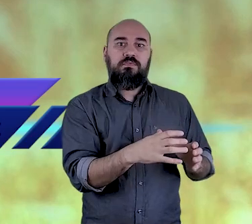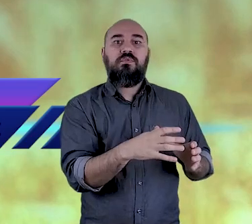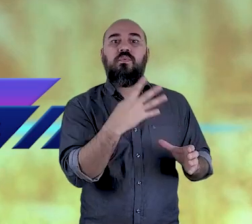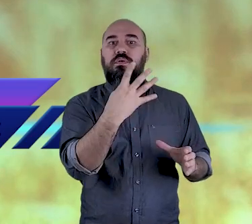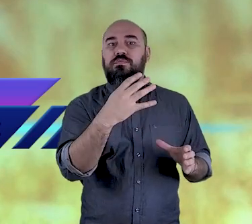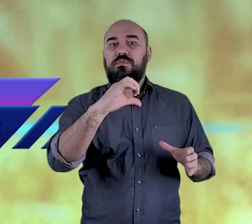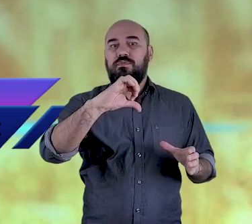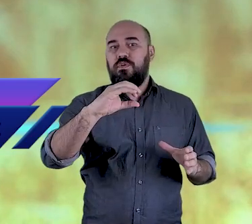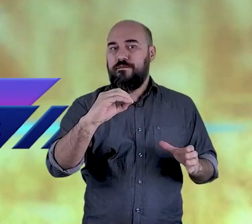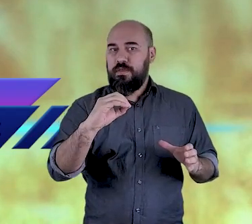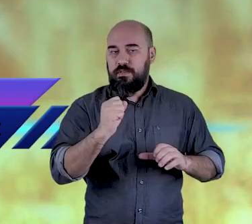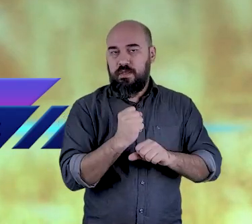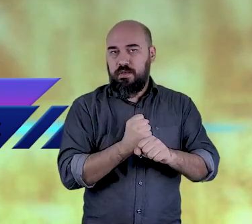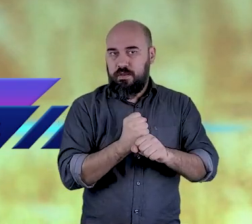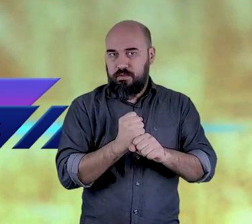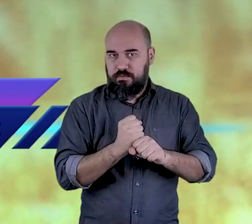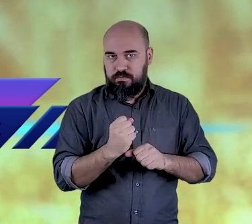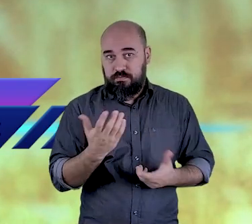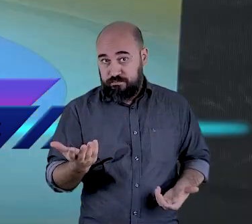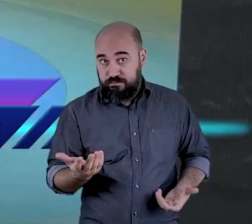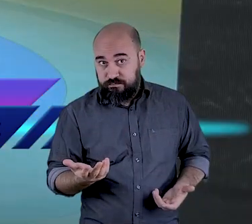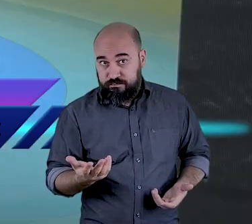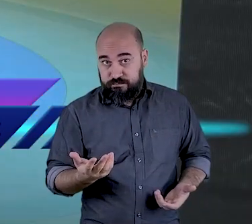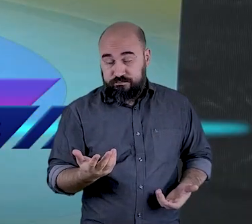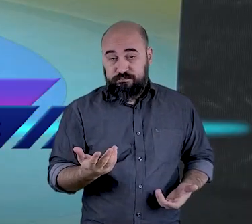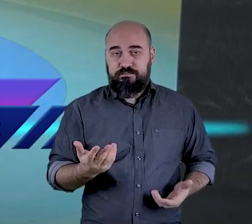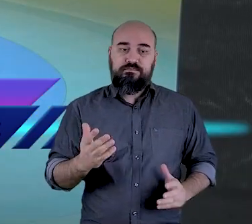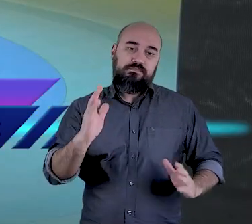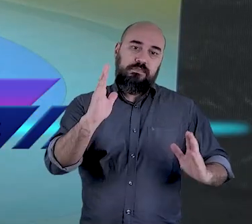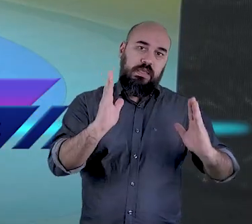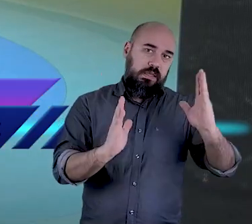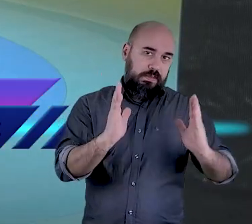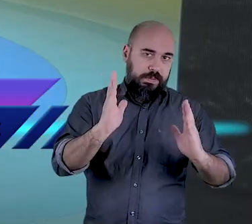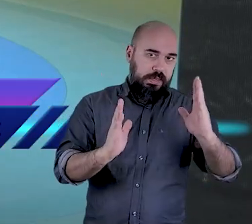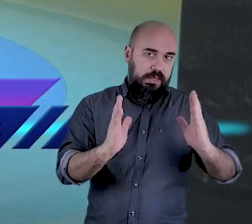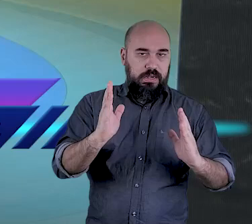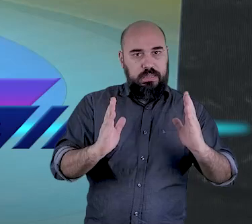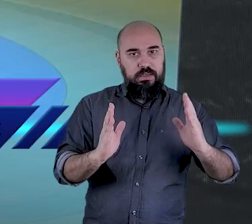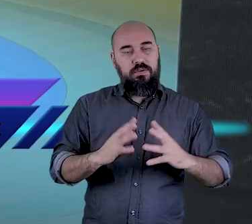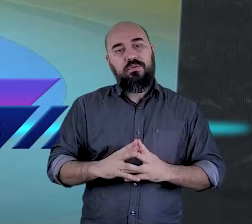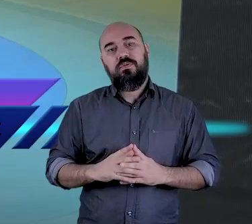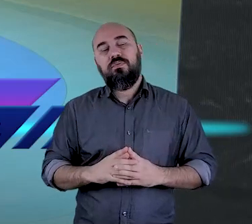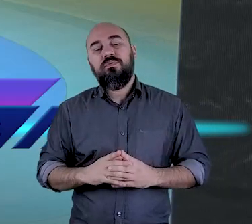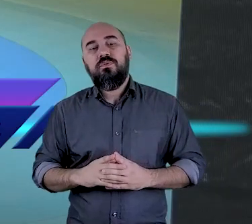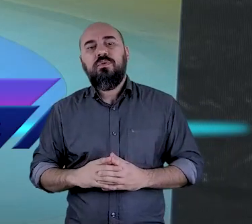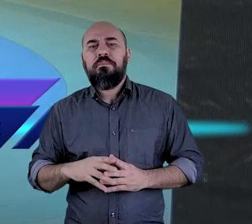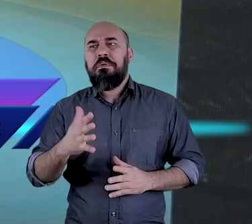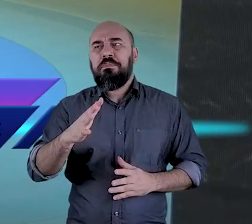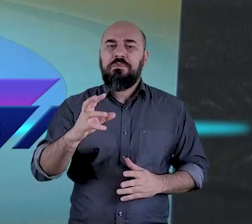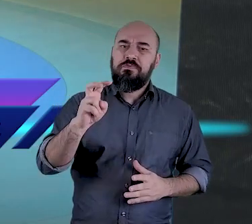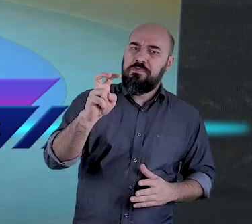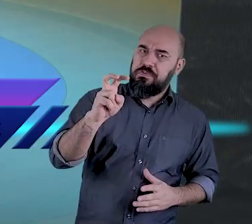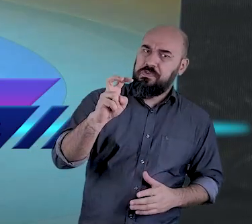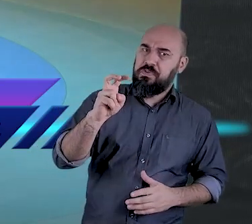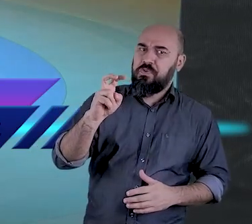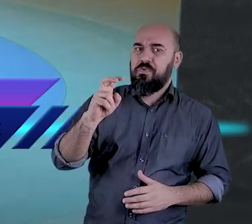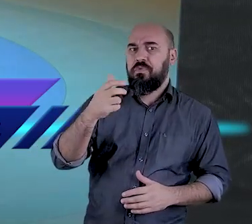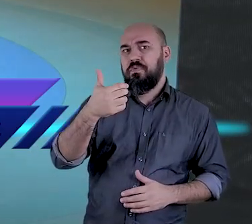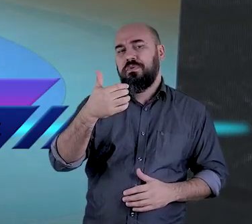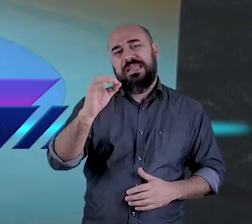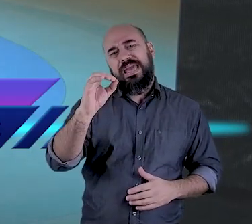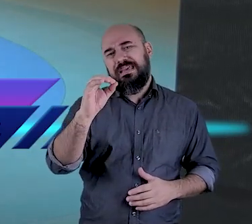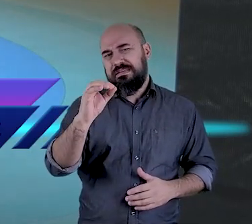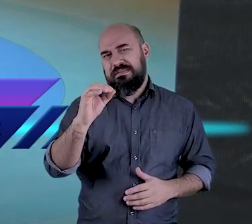490 anos esse período de quase cinco séculos é a